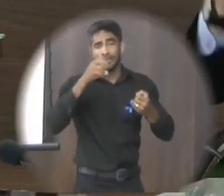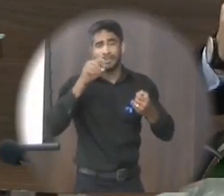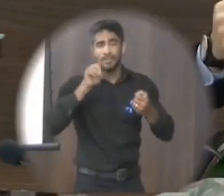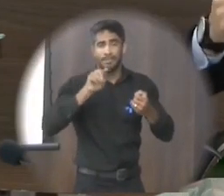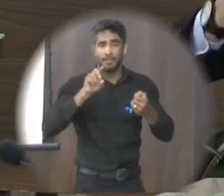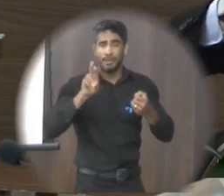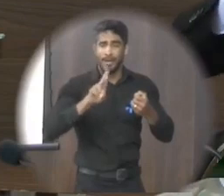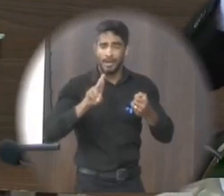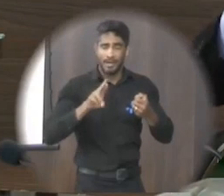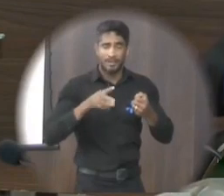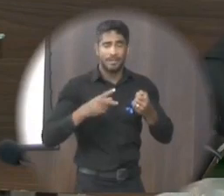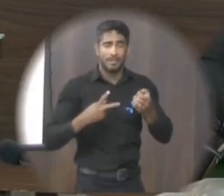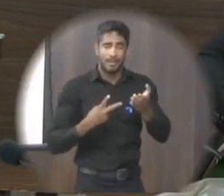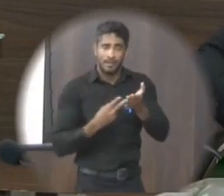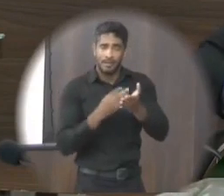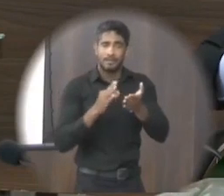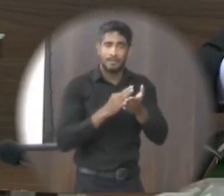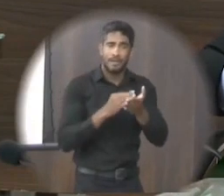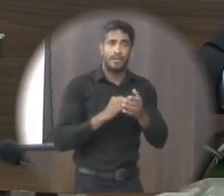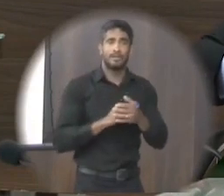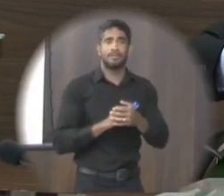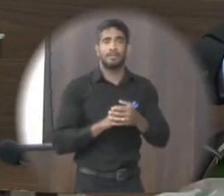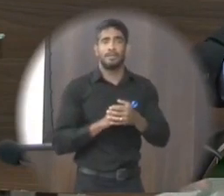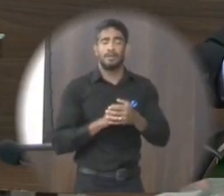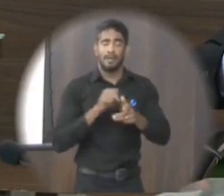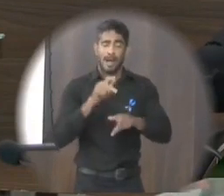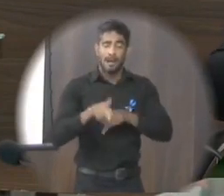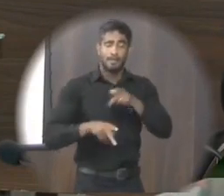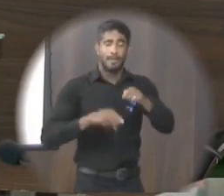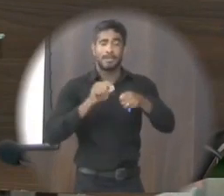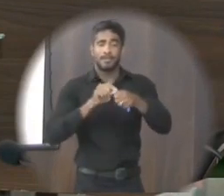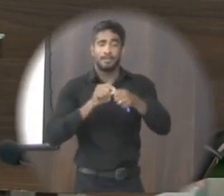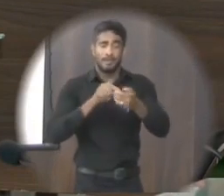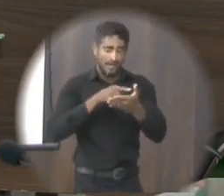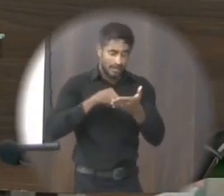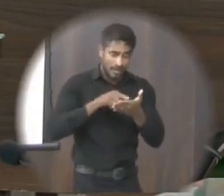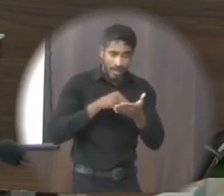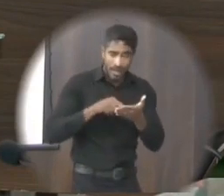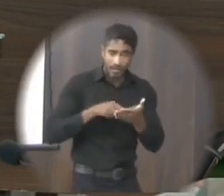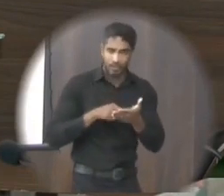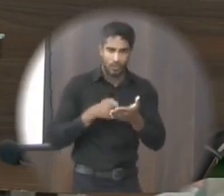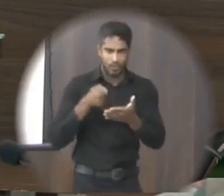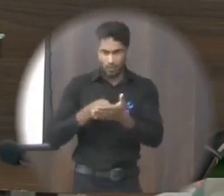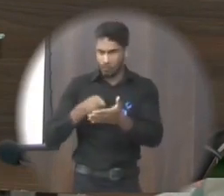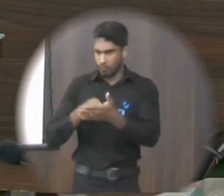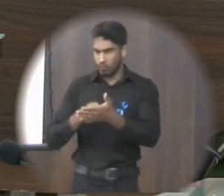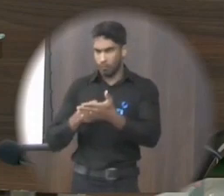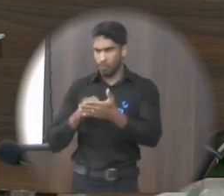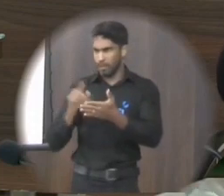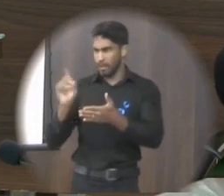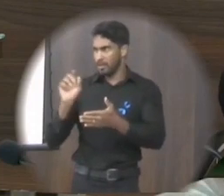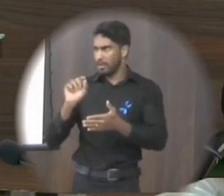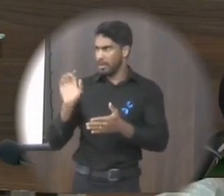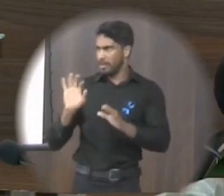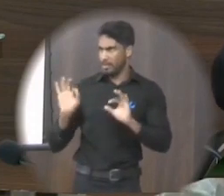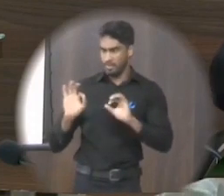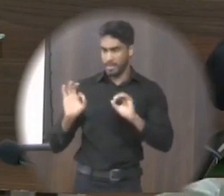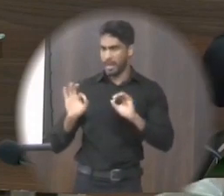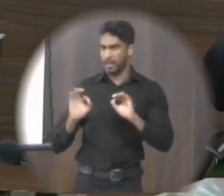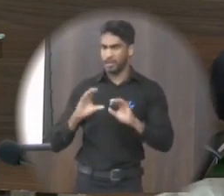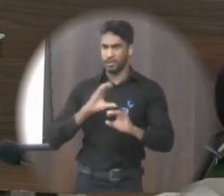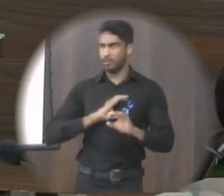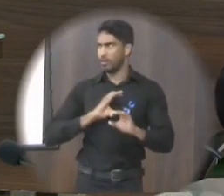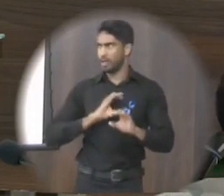não faz, população faz bingo. Então, assim, eu não impressionei nenhum colega, eu só falei